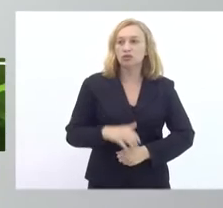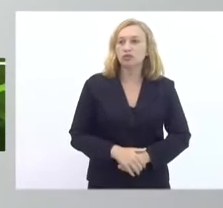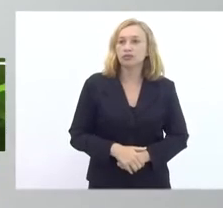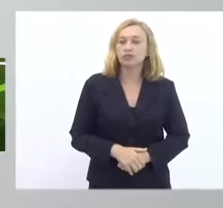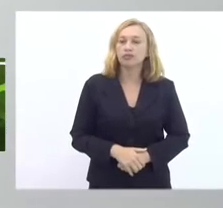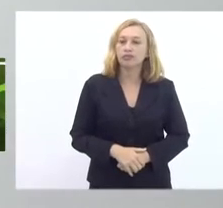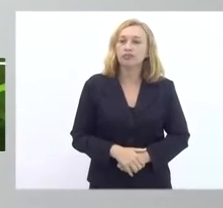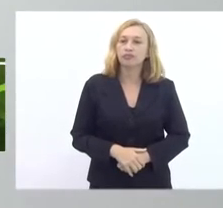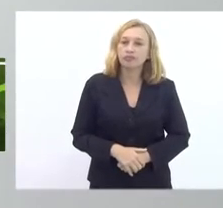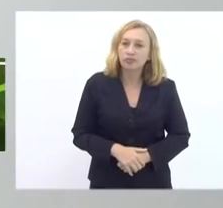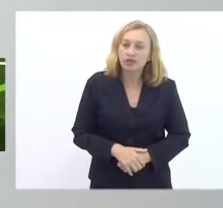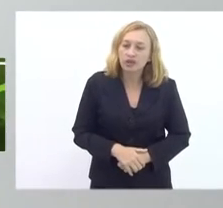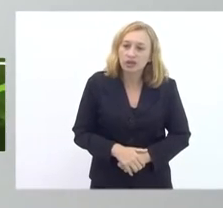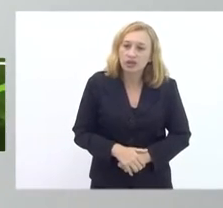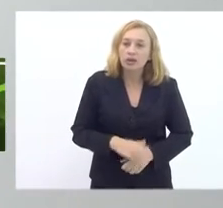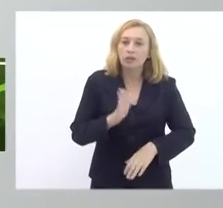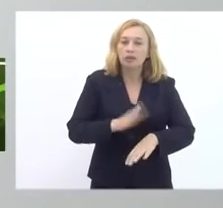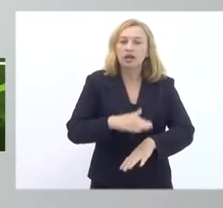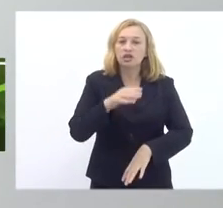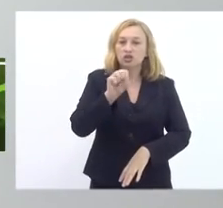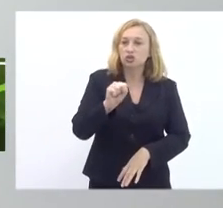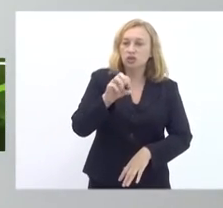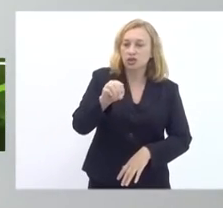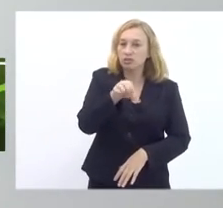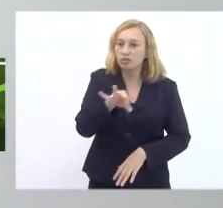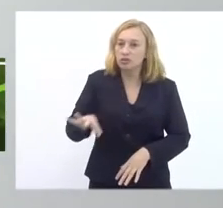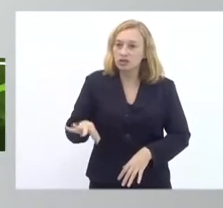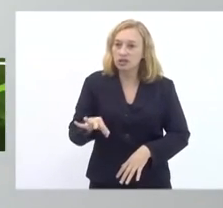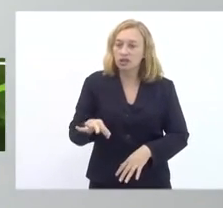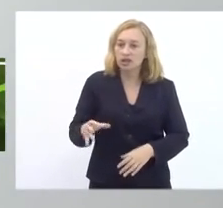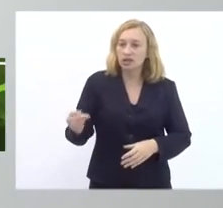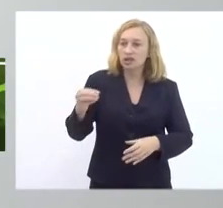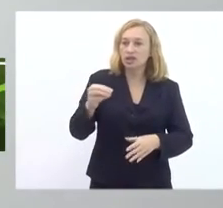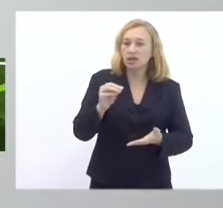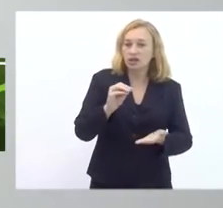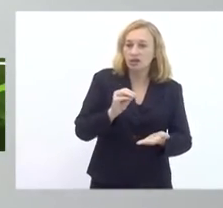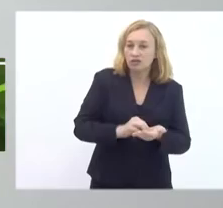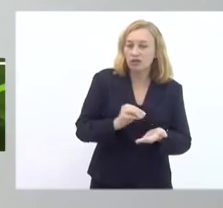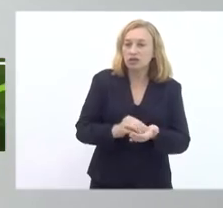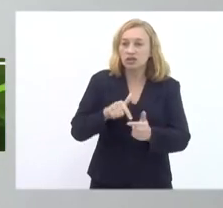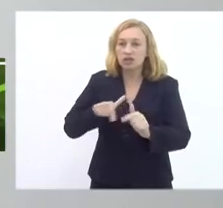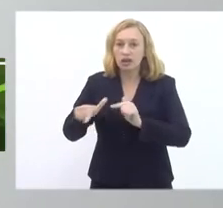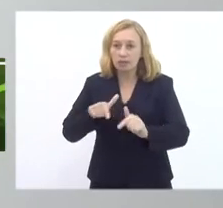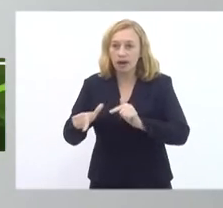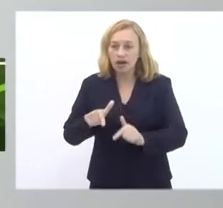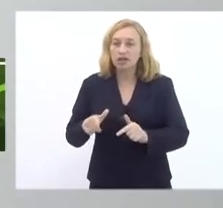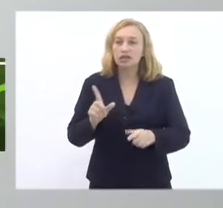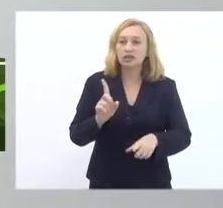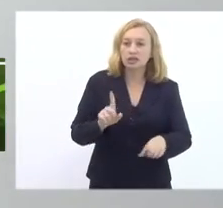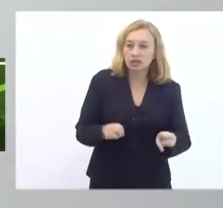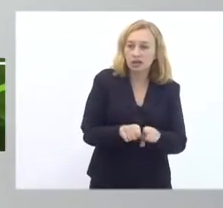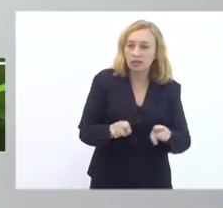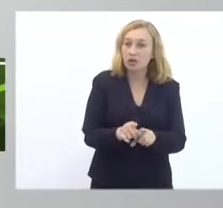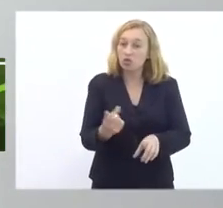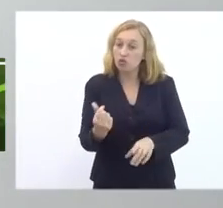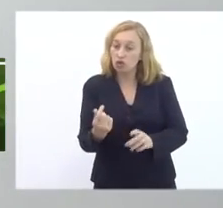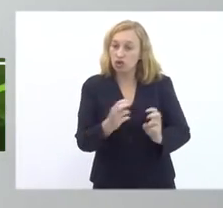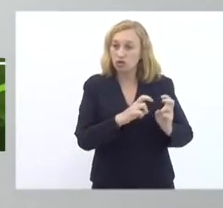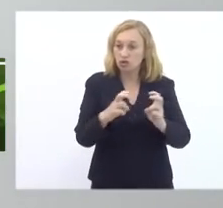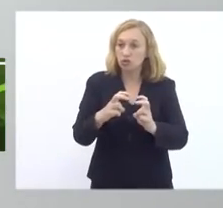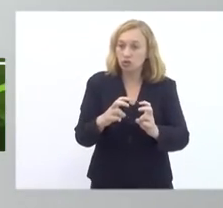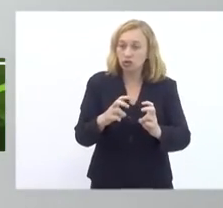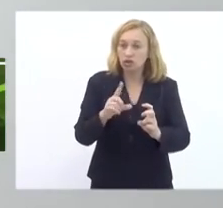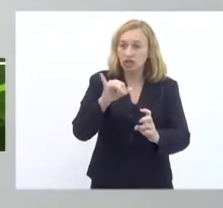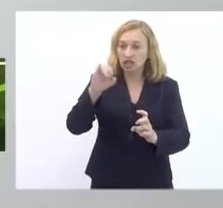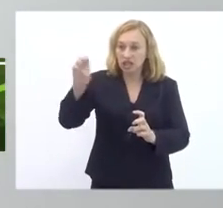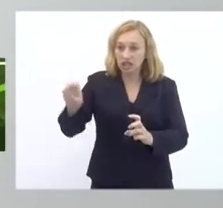municípios como São João de Meriti, que mais de 80% da população está no desemprego, no subemprego, no precariado. E a passagem, levando em consideração o único índice que fala